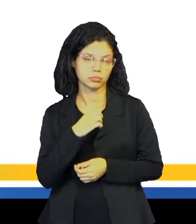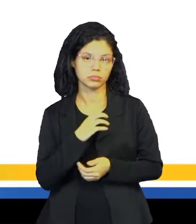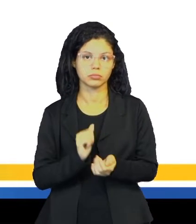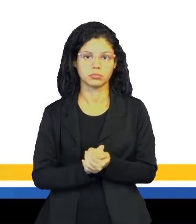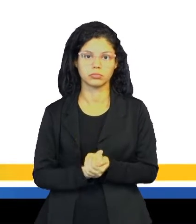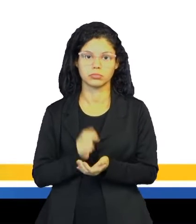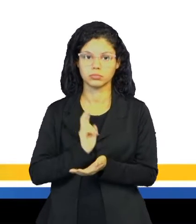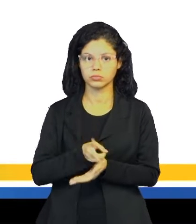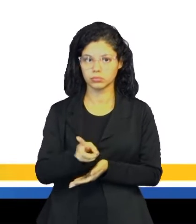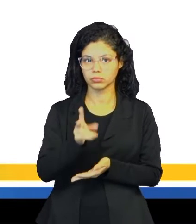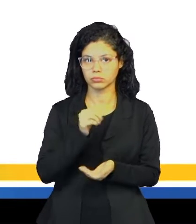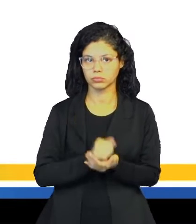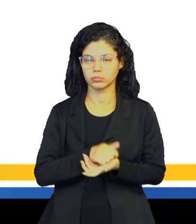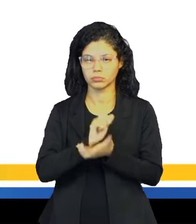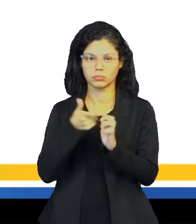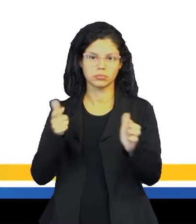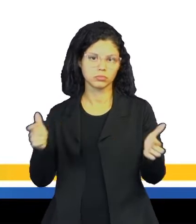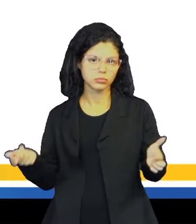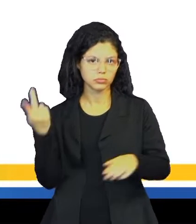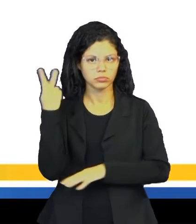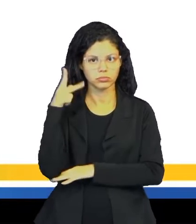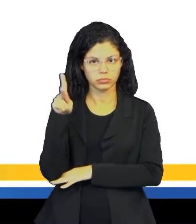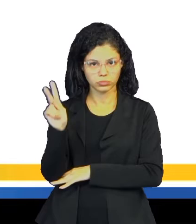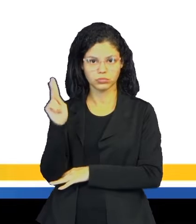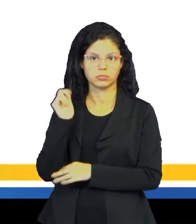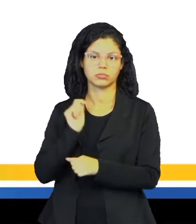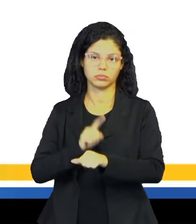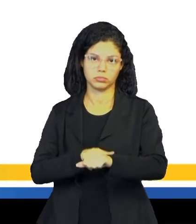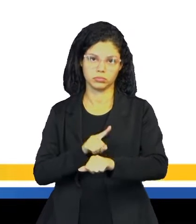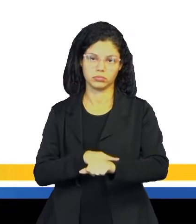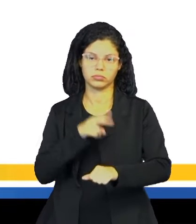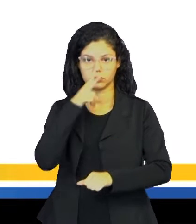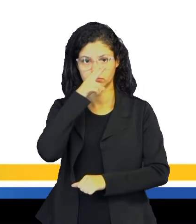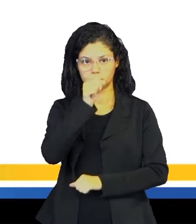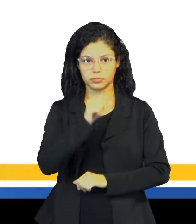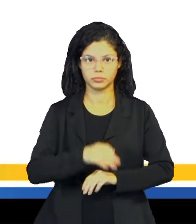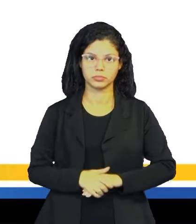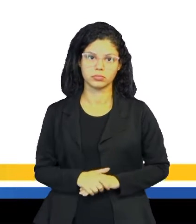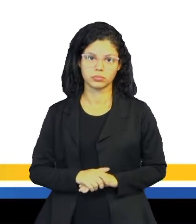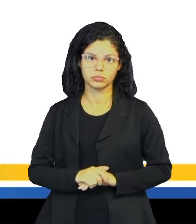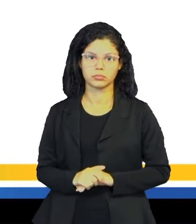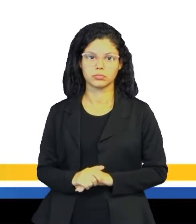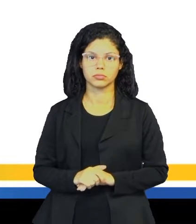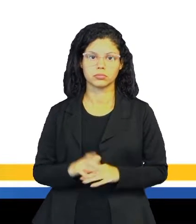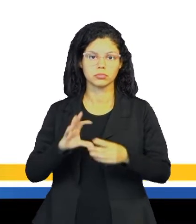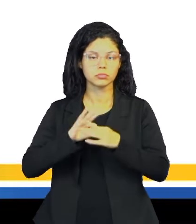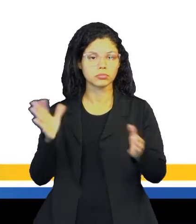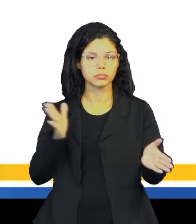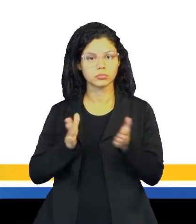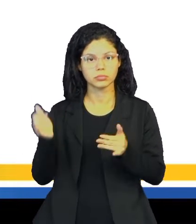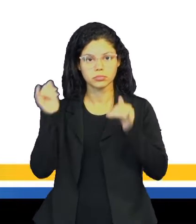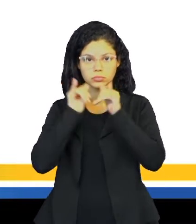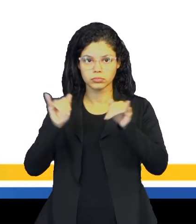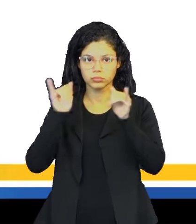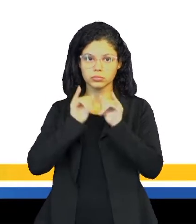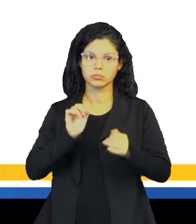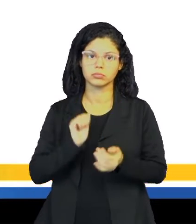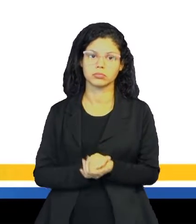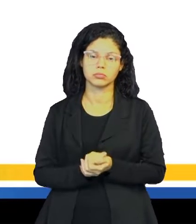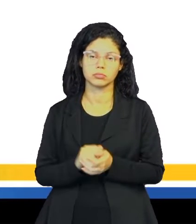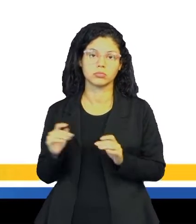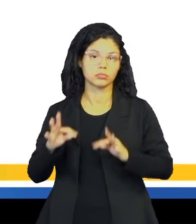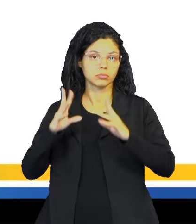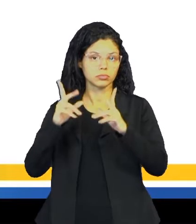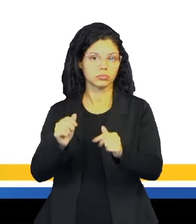não se mantenham, por grandes períodos aí de tempo, no poder. O livre acesso à informação, para